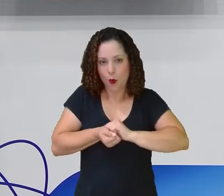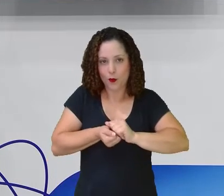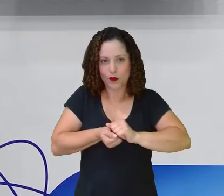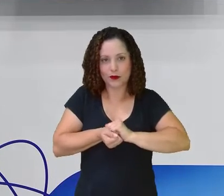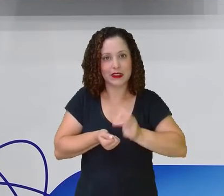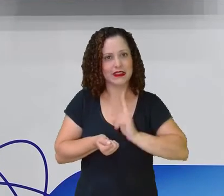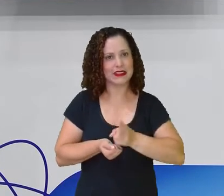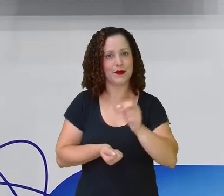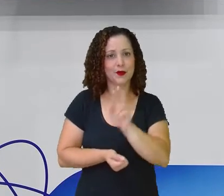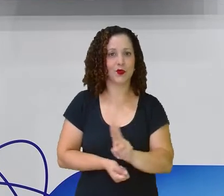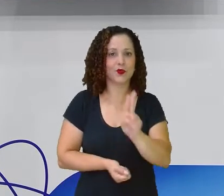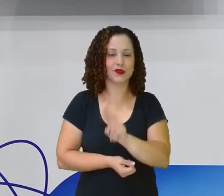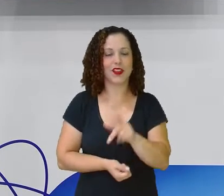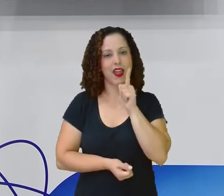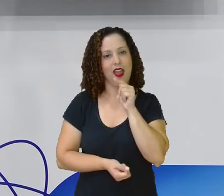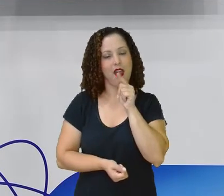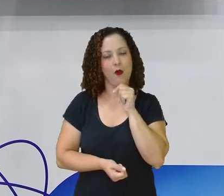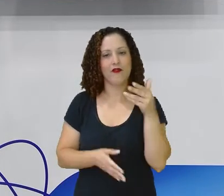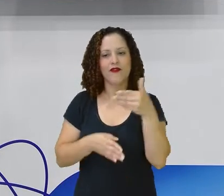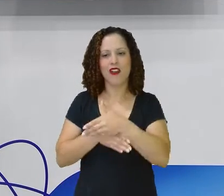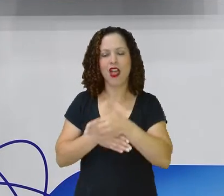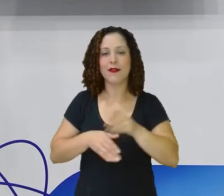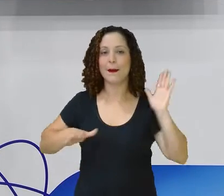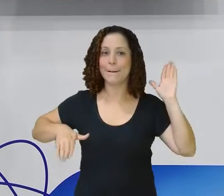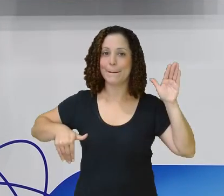usando sempre. E se você vai para uma praia,